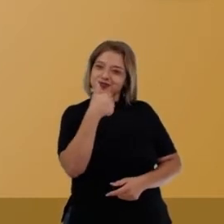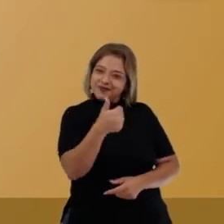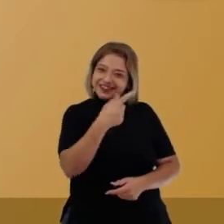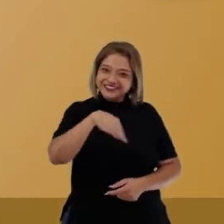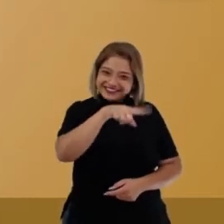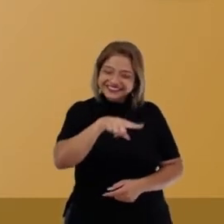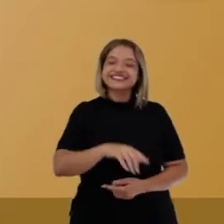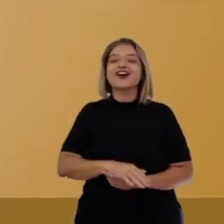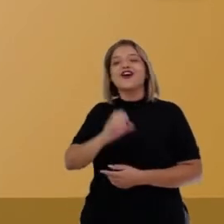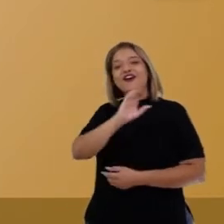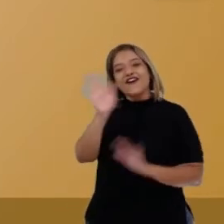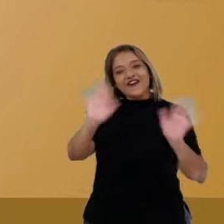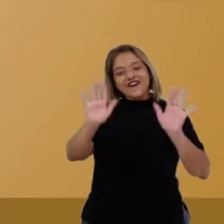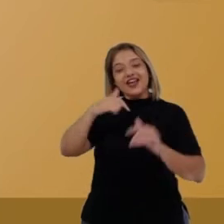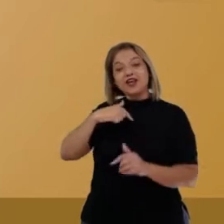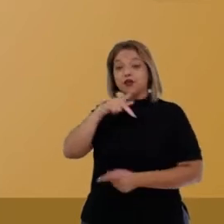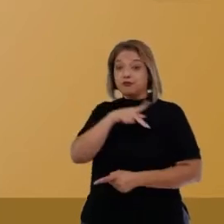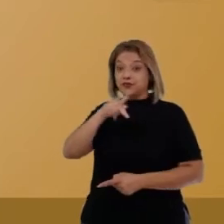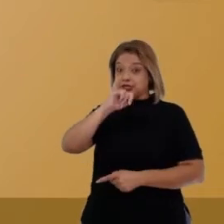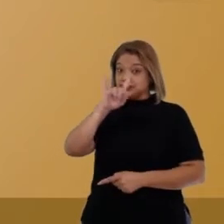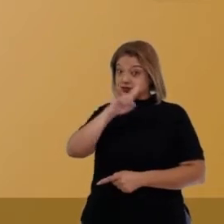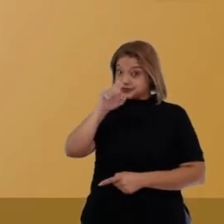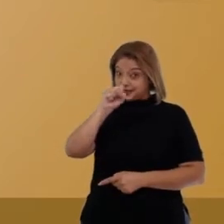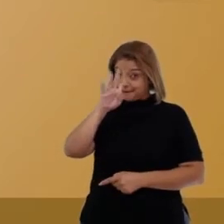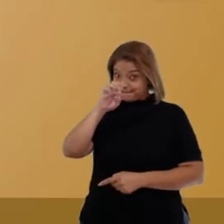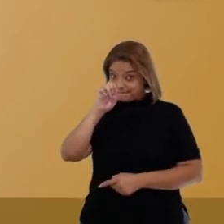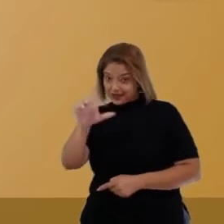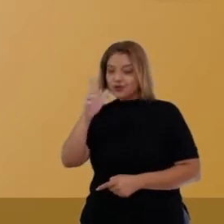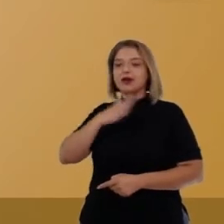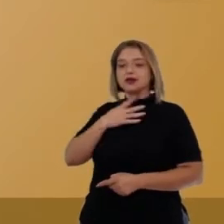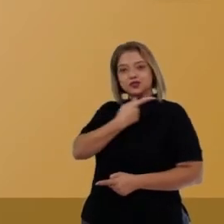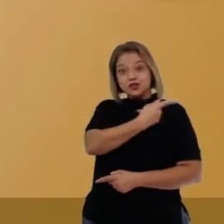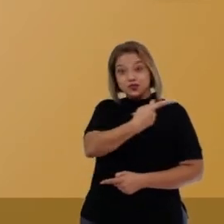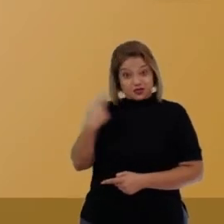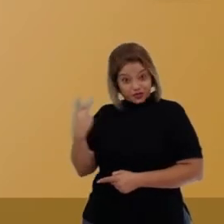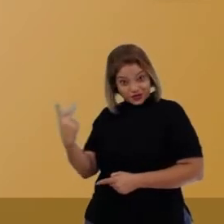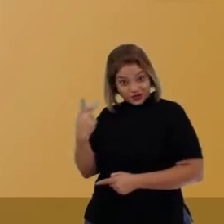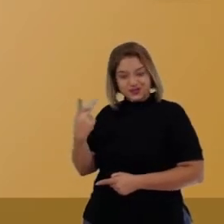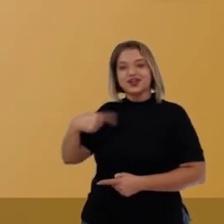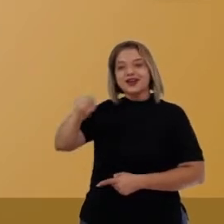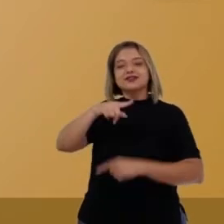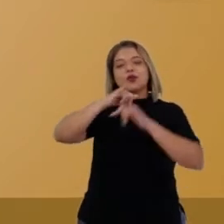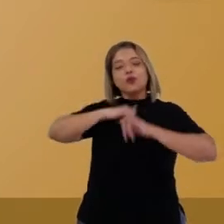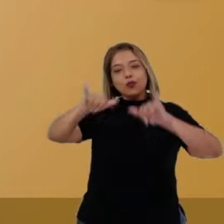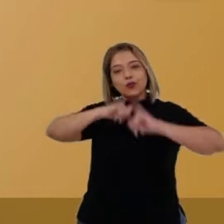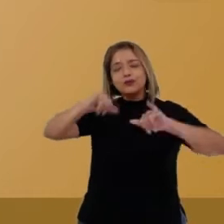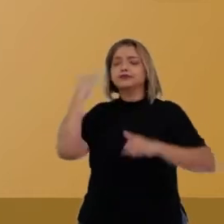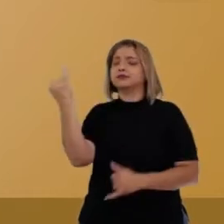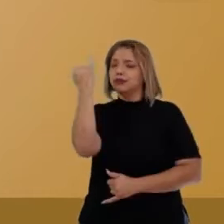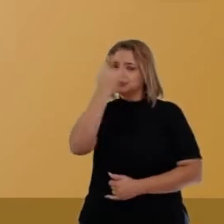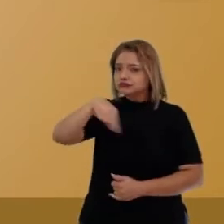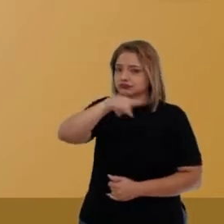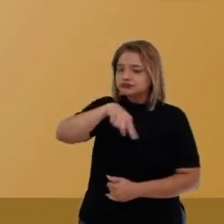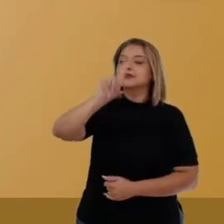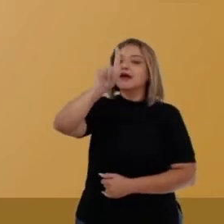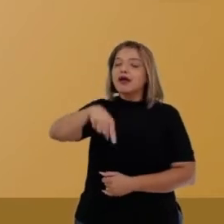vocês? Olá, eu sou a professora Isabel. Eu e o Probeto estamos aqui para fazer um comunicado importante para todos vocês e